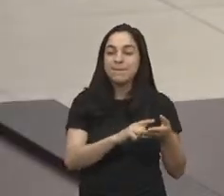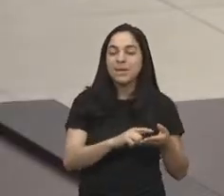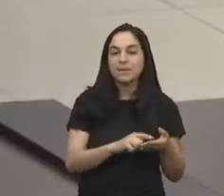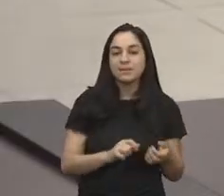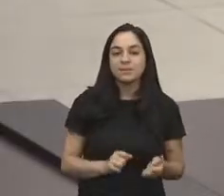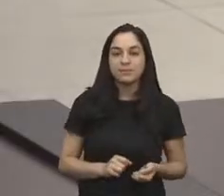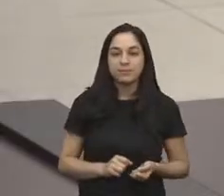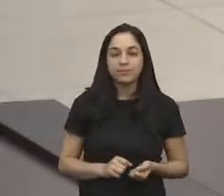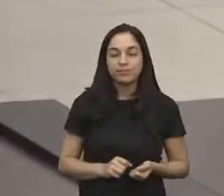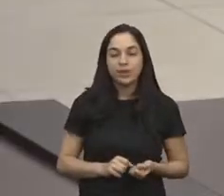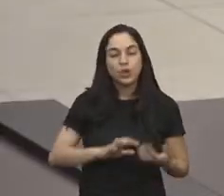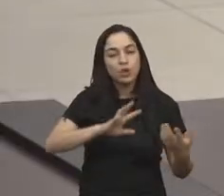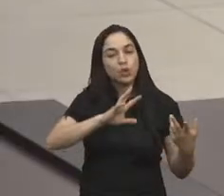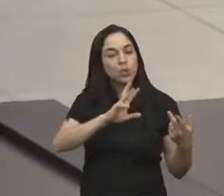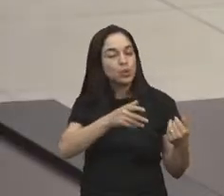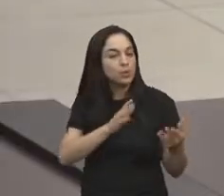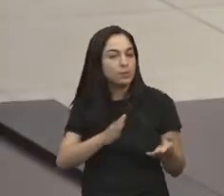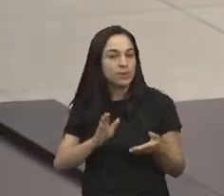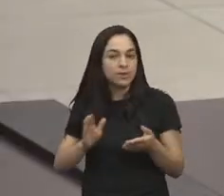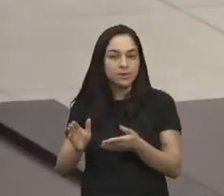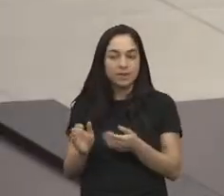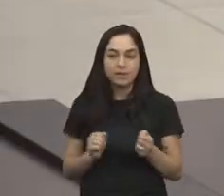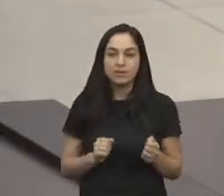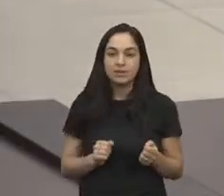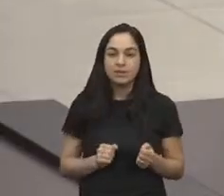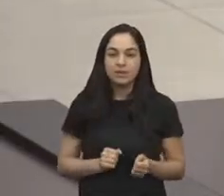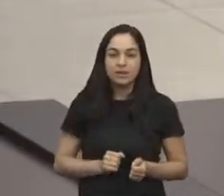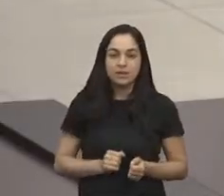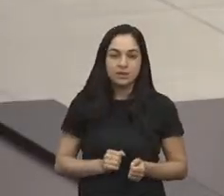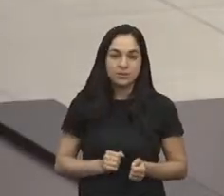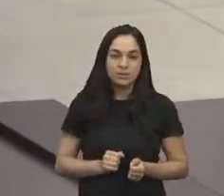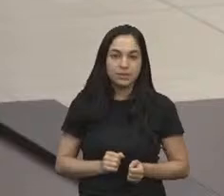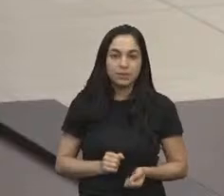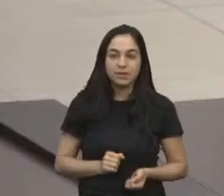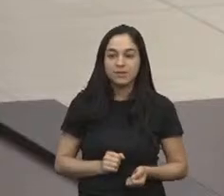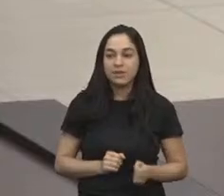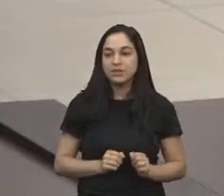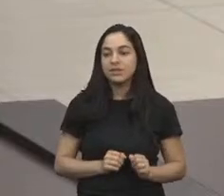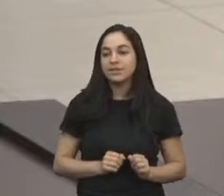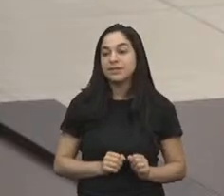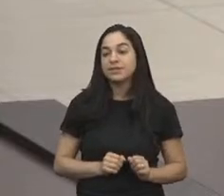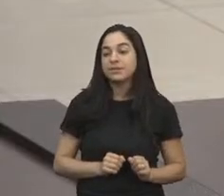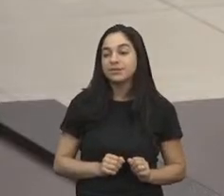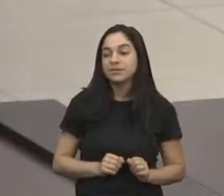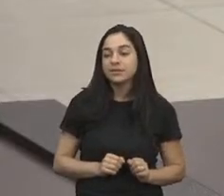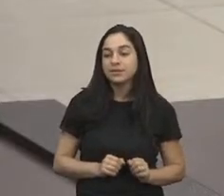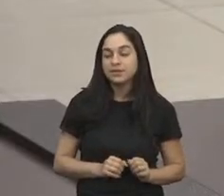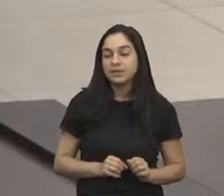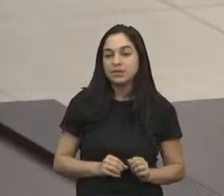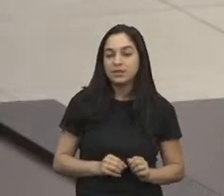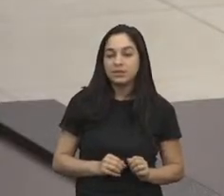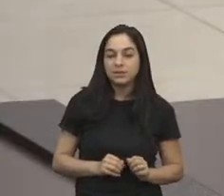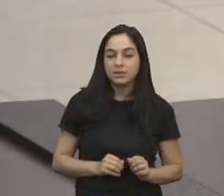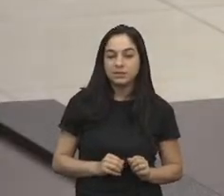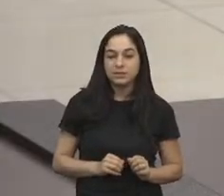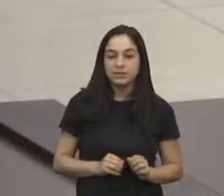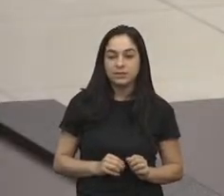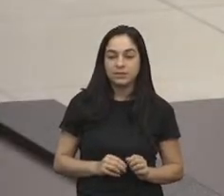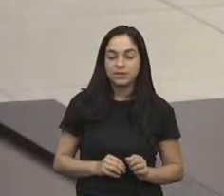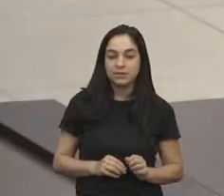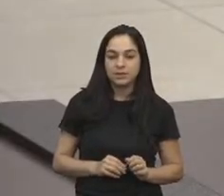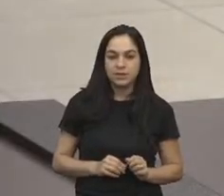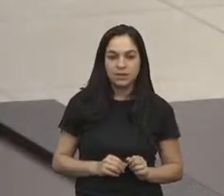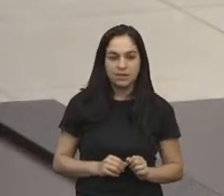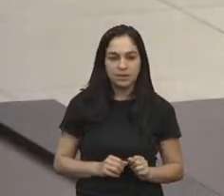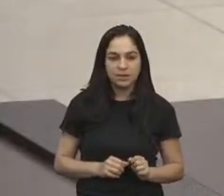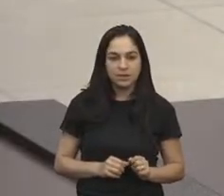máquina, faz todo o processo e, em minutos depois que o caminhão sai, já chega alguém com um